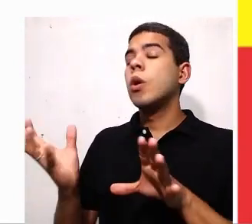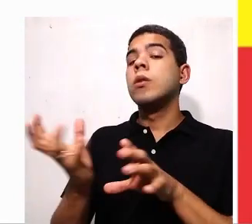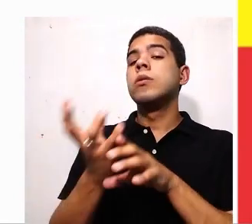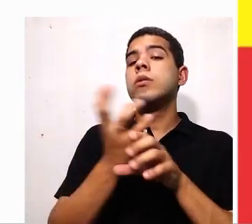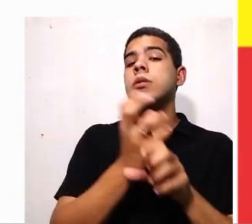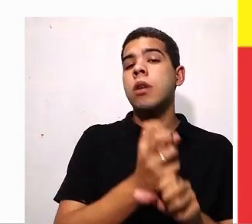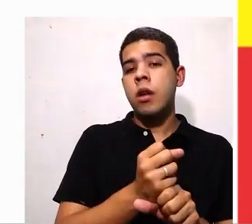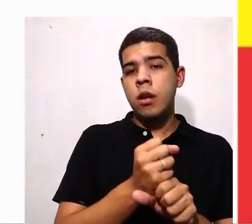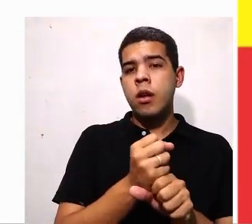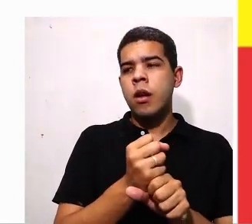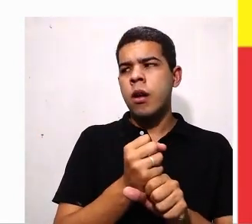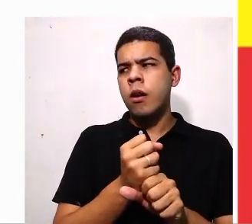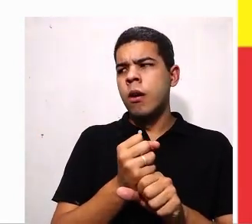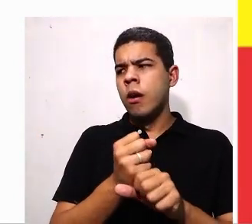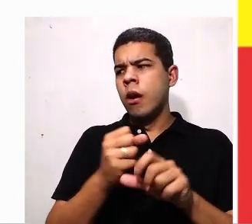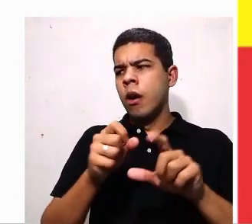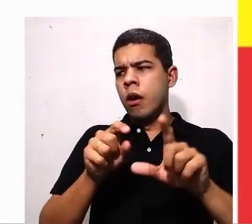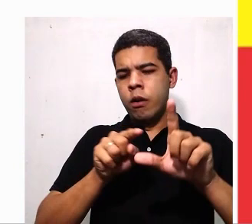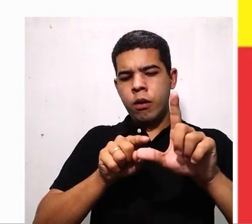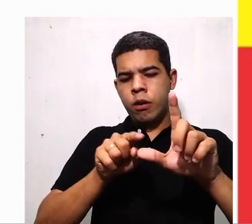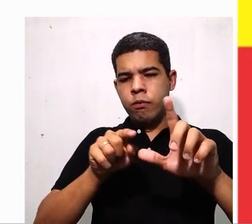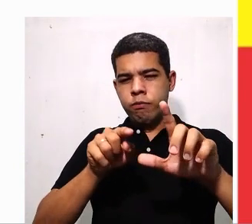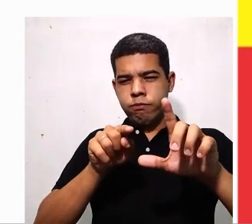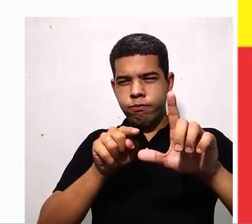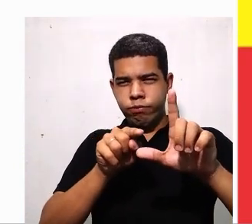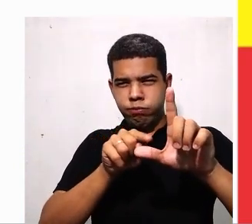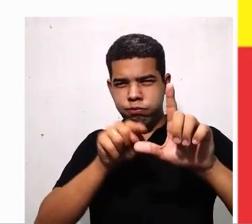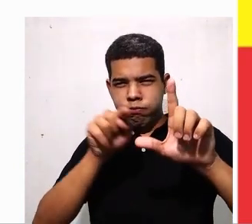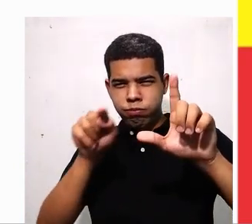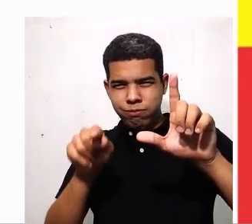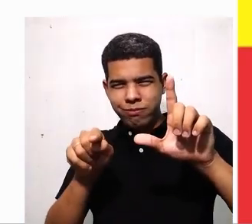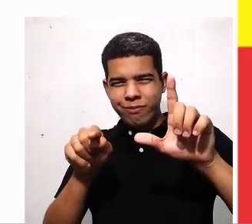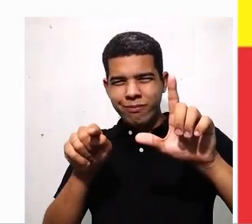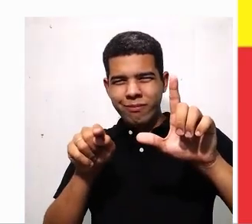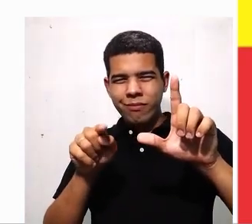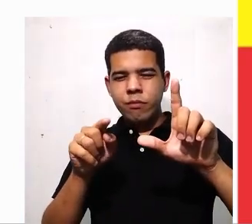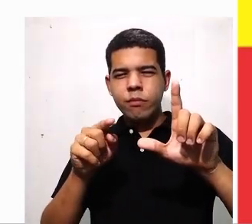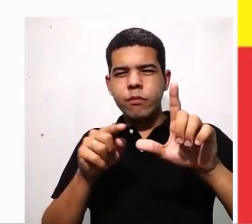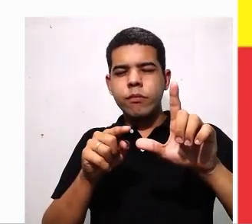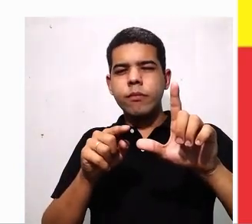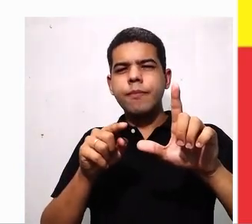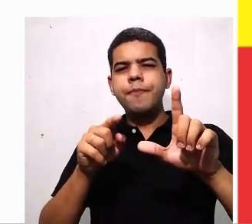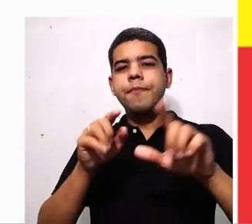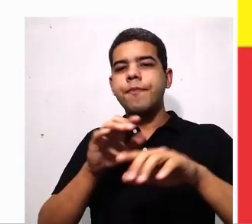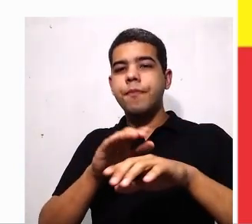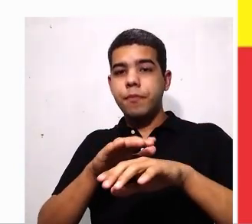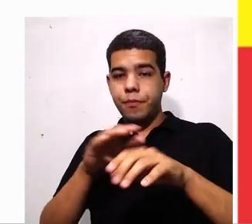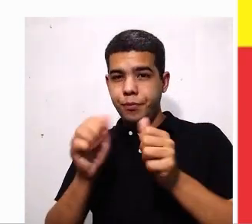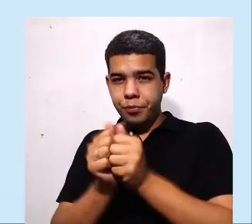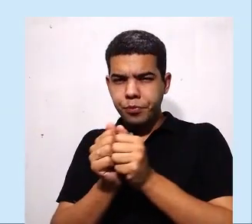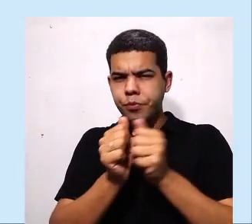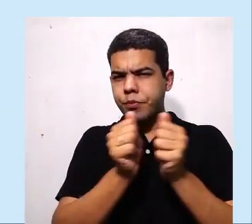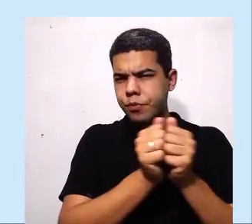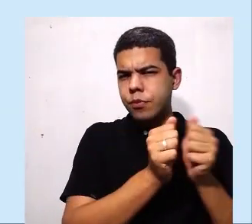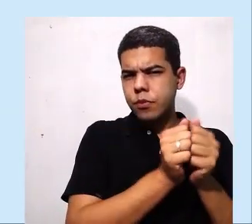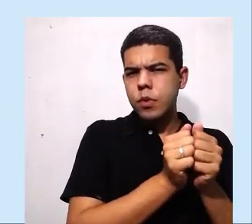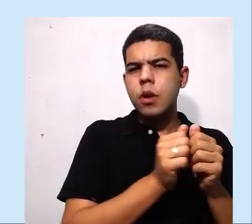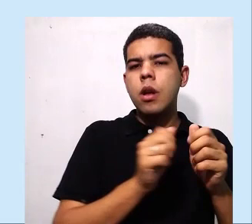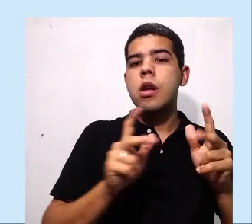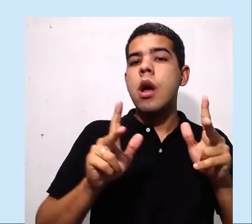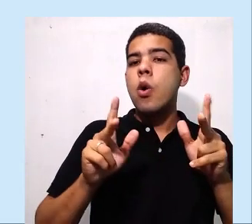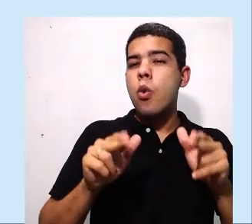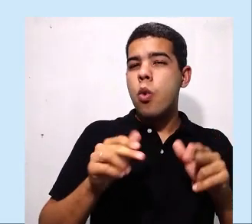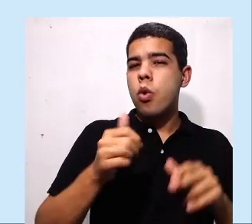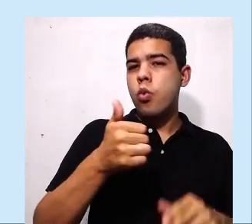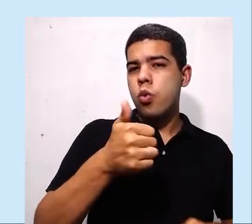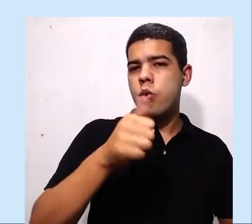tem que ser igual a 180 graus. Então, ó, voltando aqui, veja